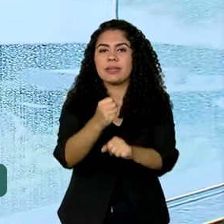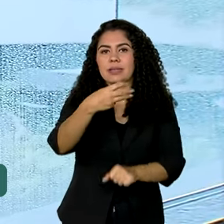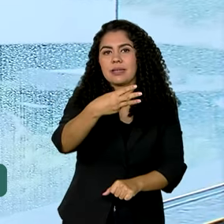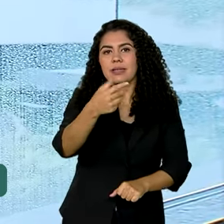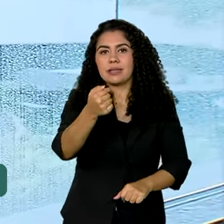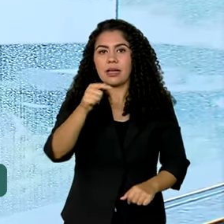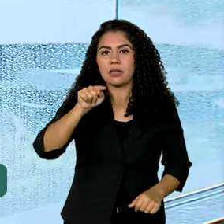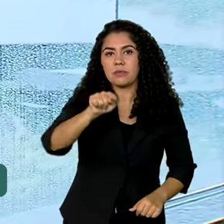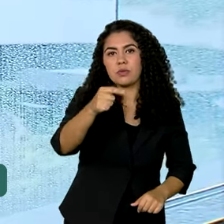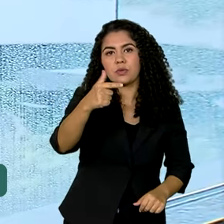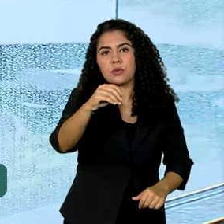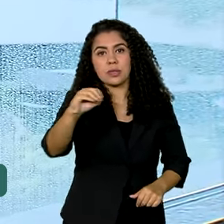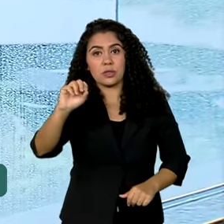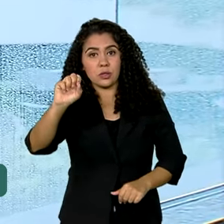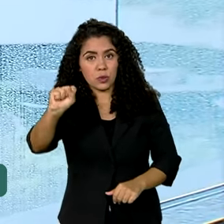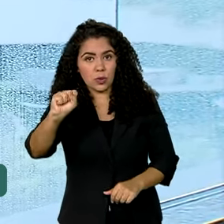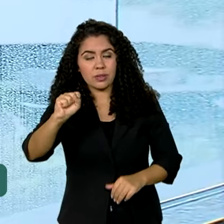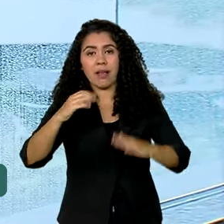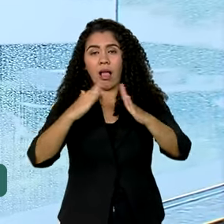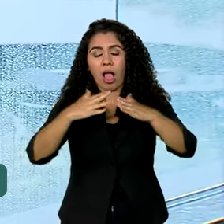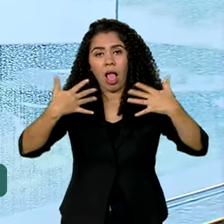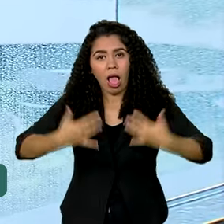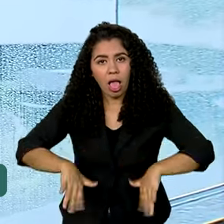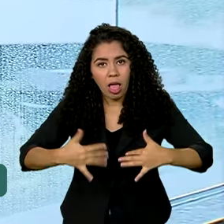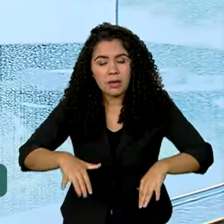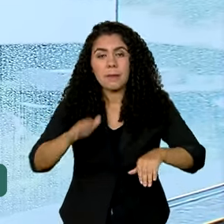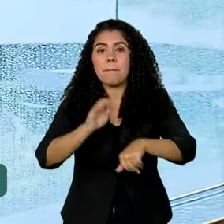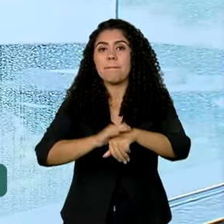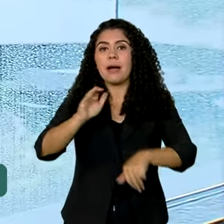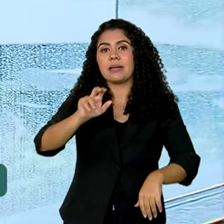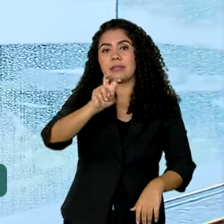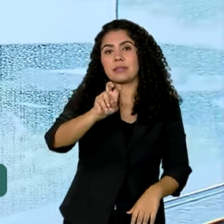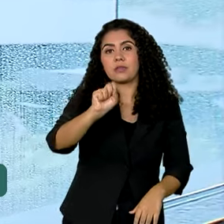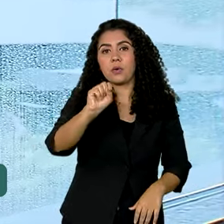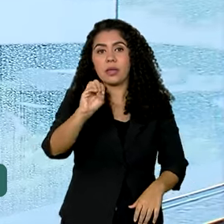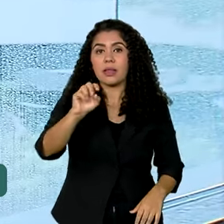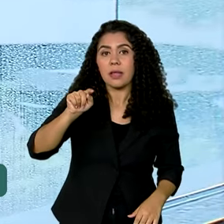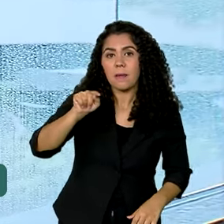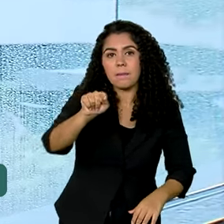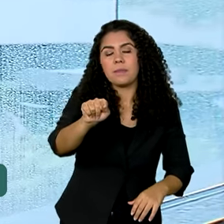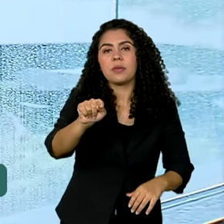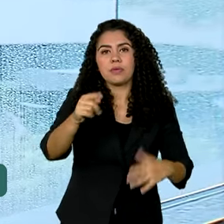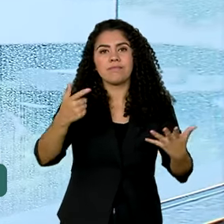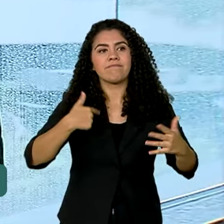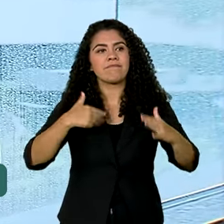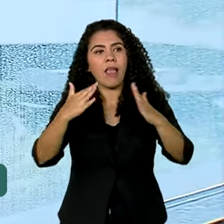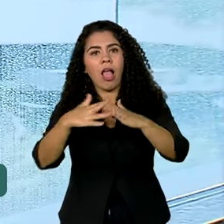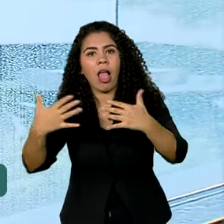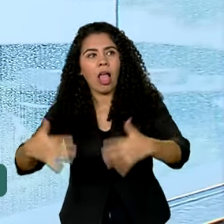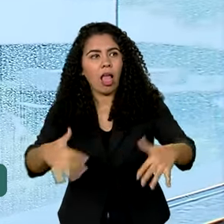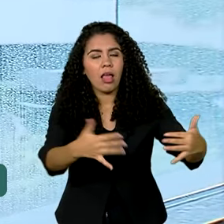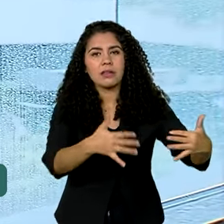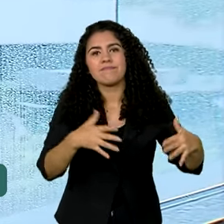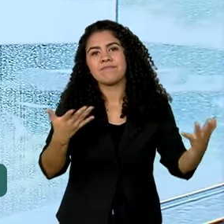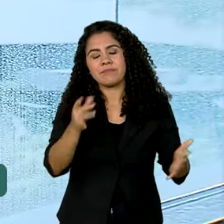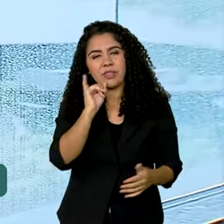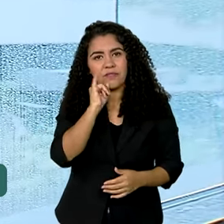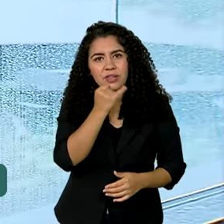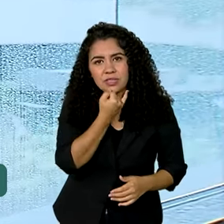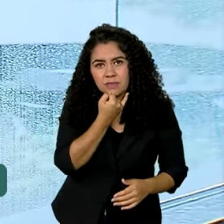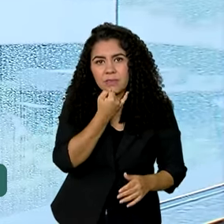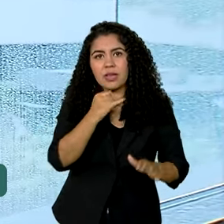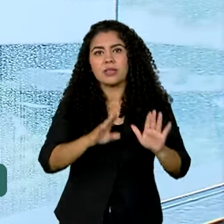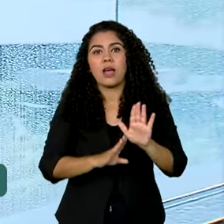37.328 pessoas desabrigadas. Mais de 580 mil pessoas estão desalojadas. Infelizmente, aumentou